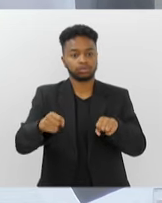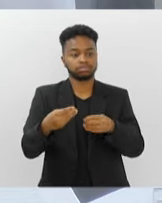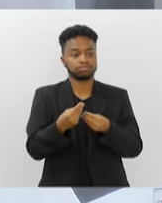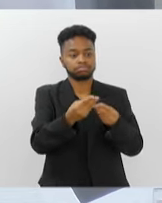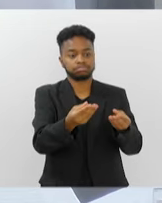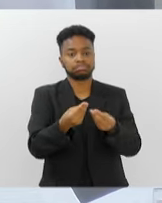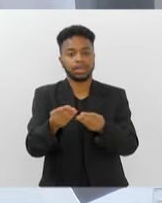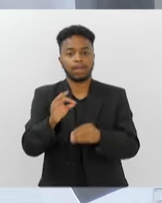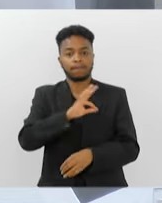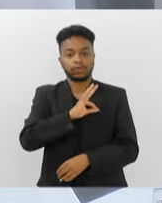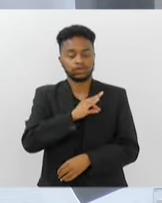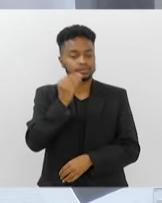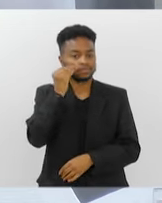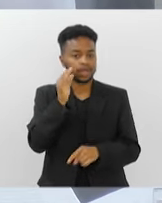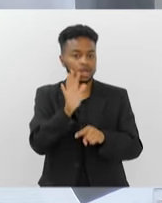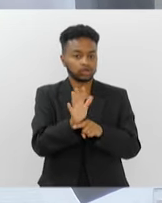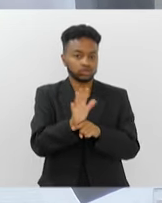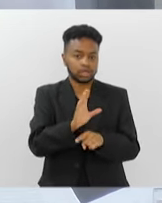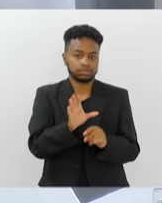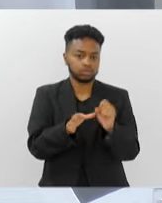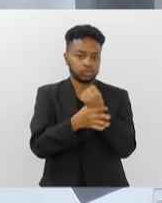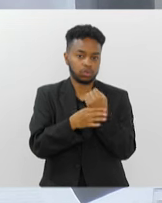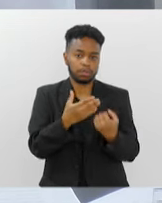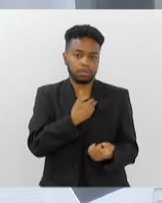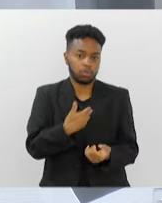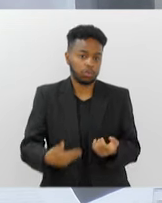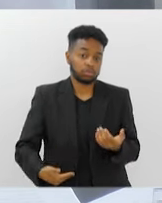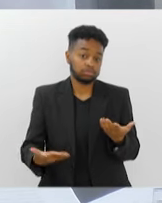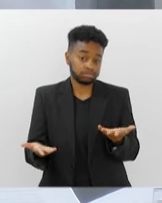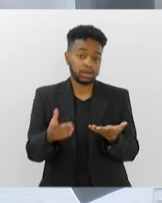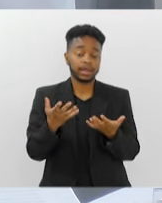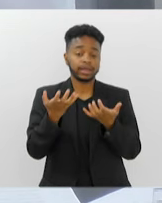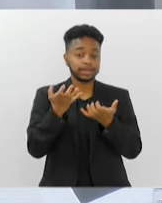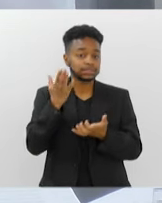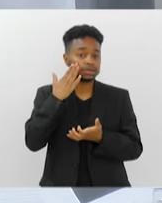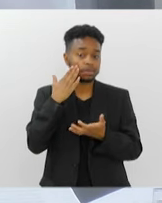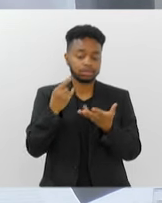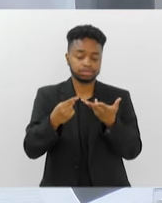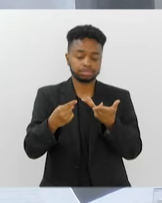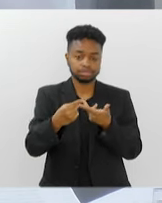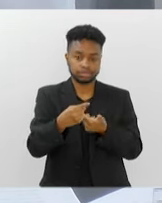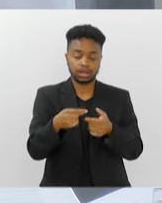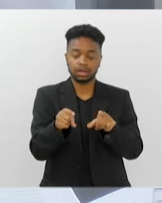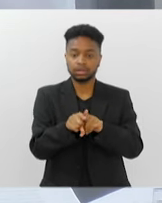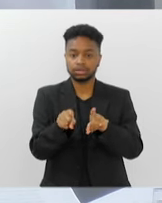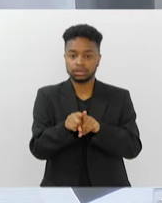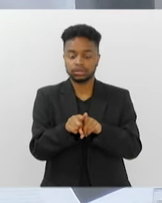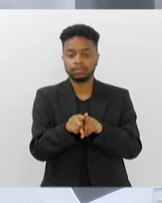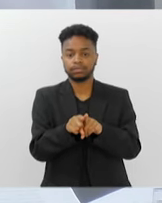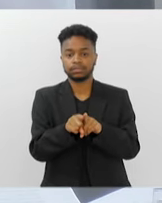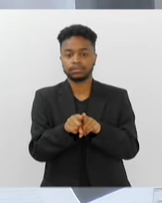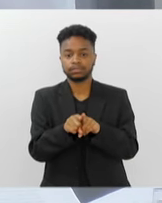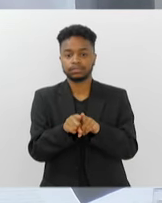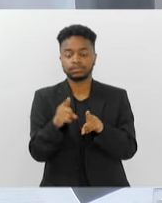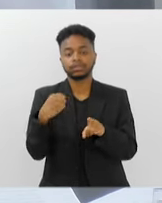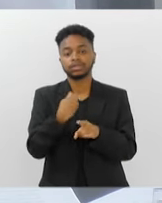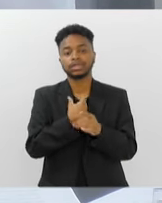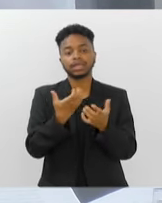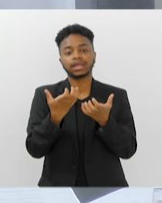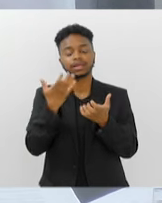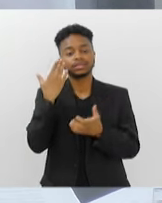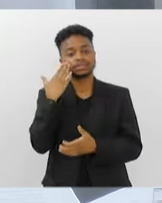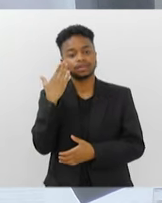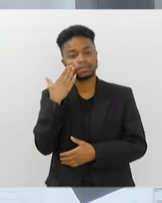para ajudar né na segurança pública a gente queria ouvir essas coisas além de tudo isso a gente também queria